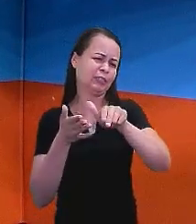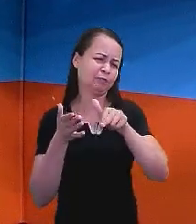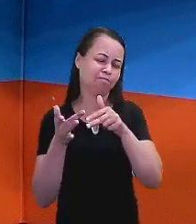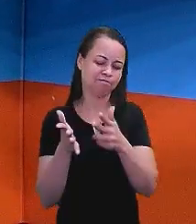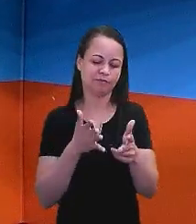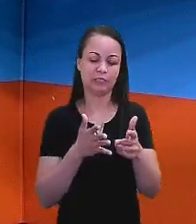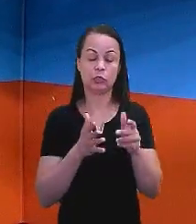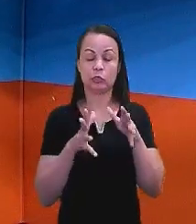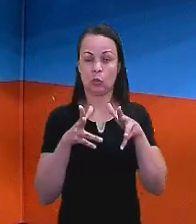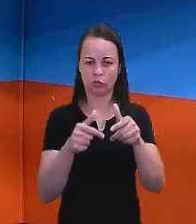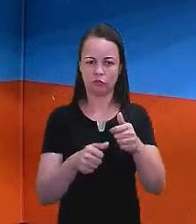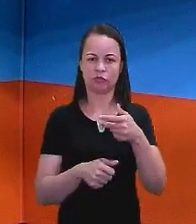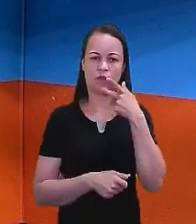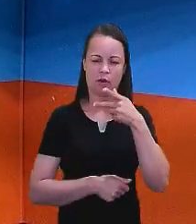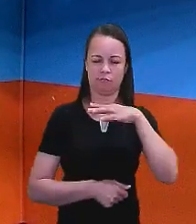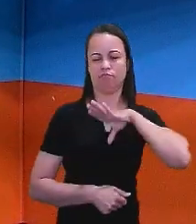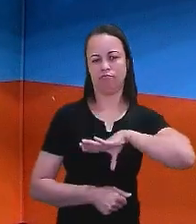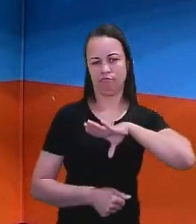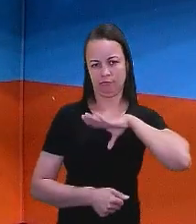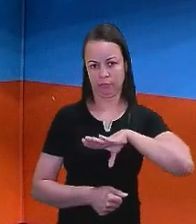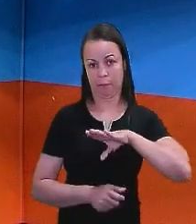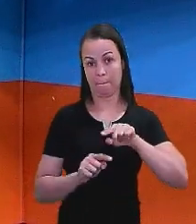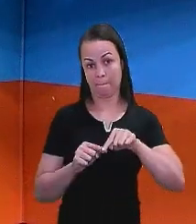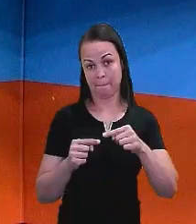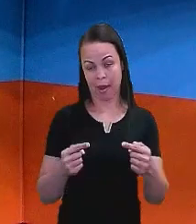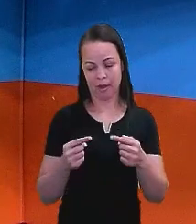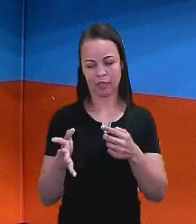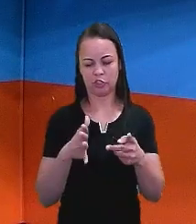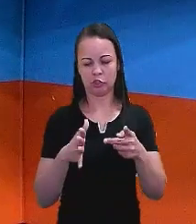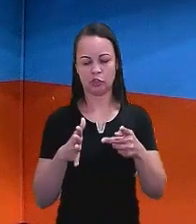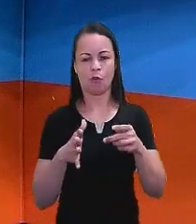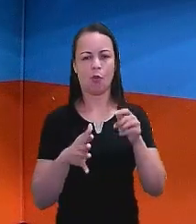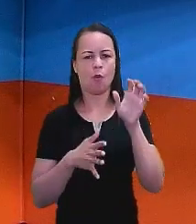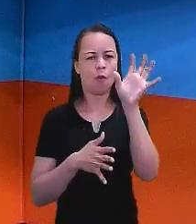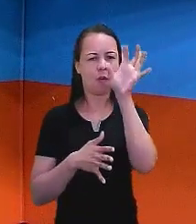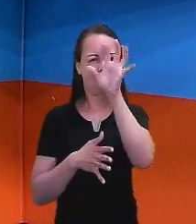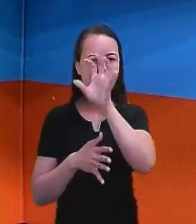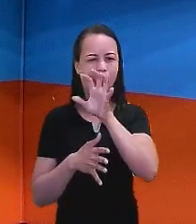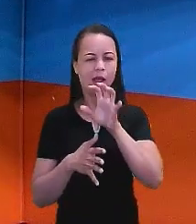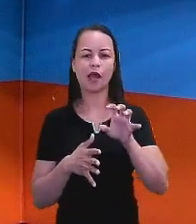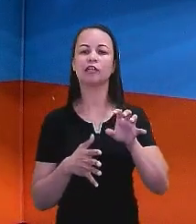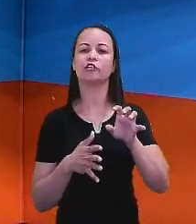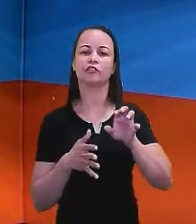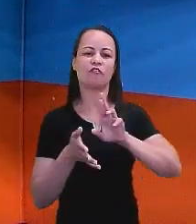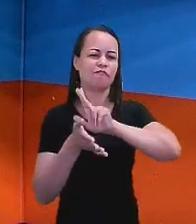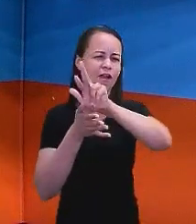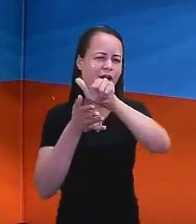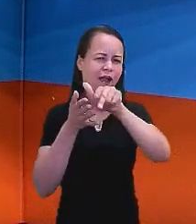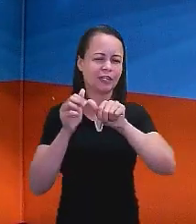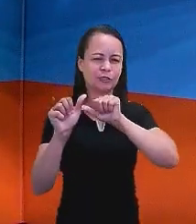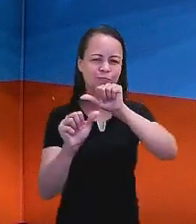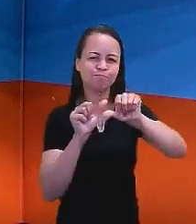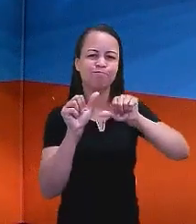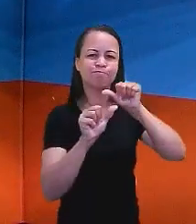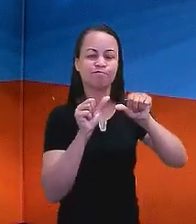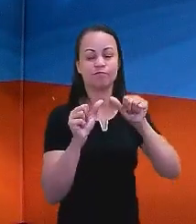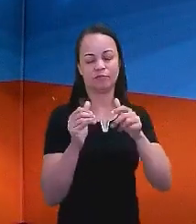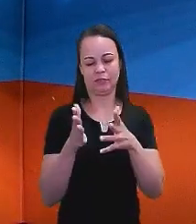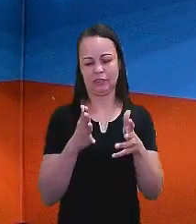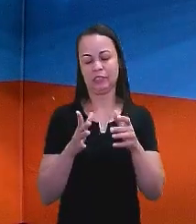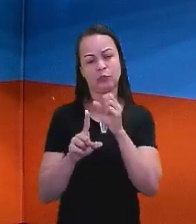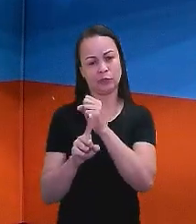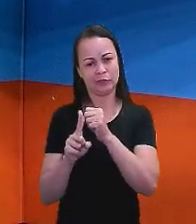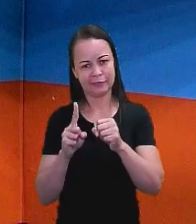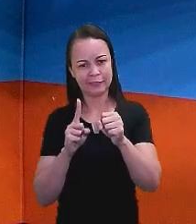a língua portuguesa, porém com uma variação regional, seja social,